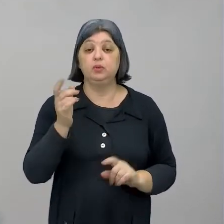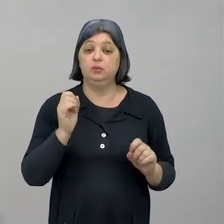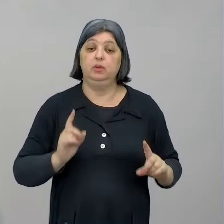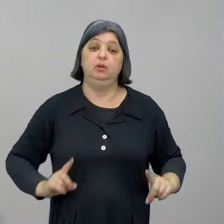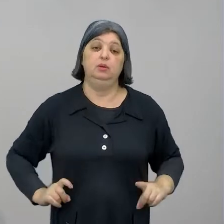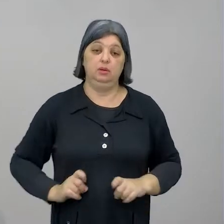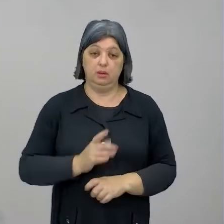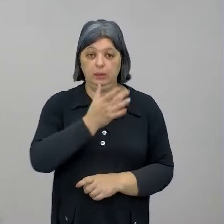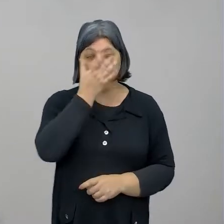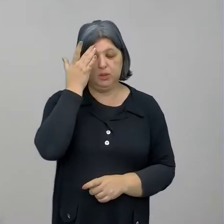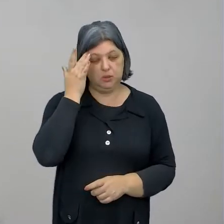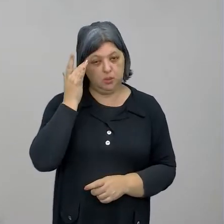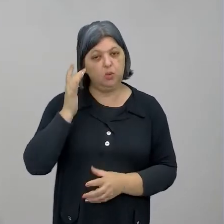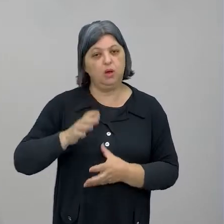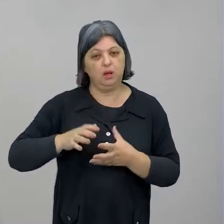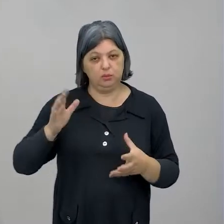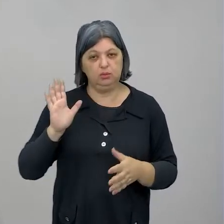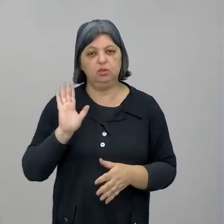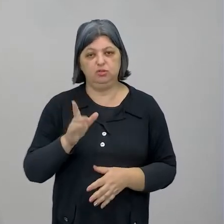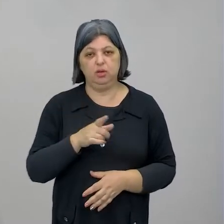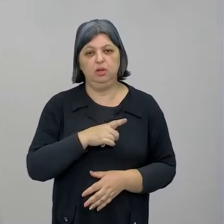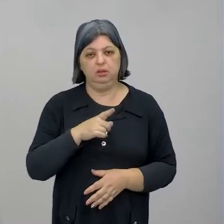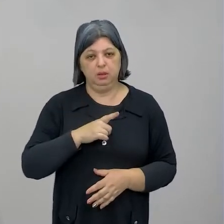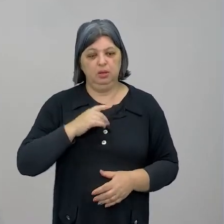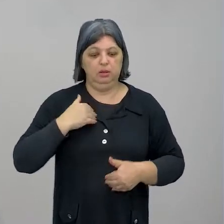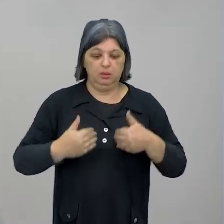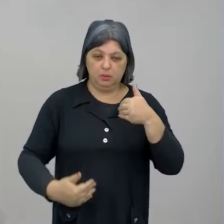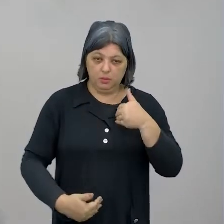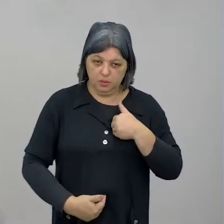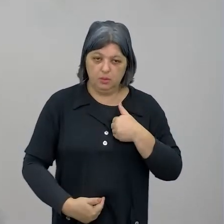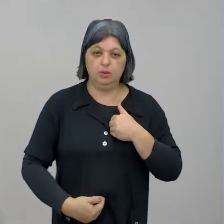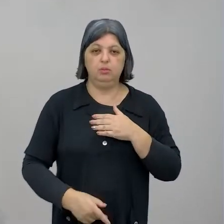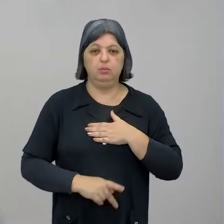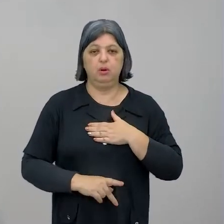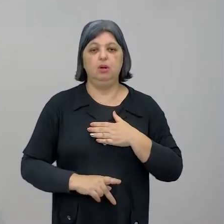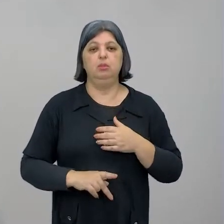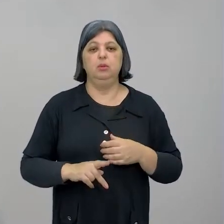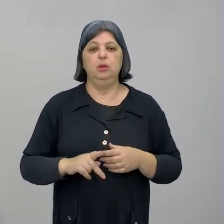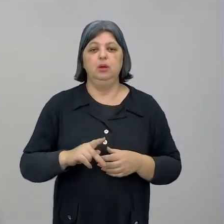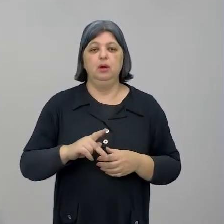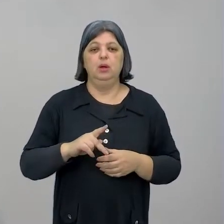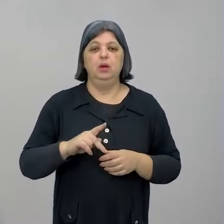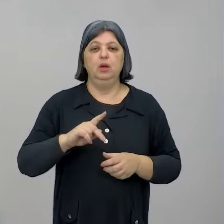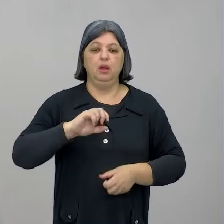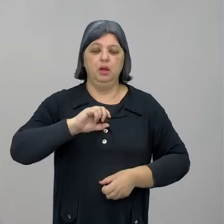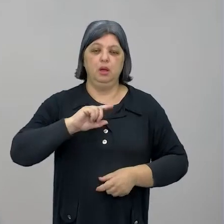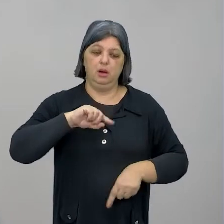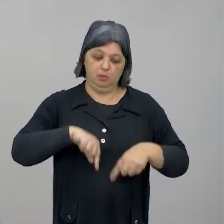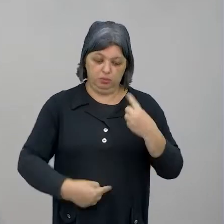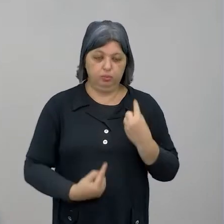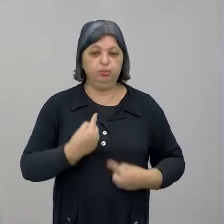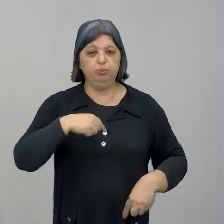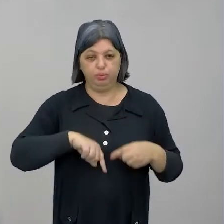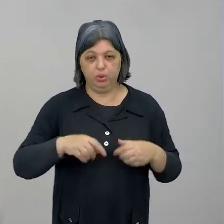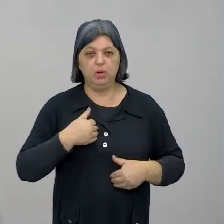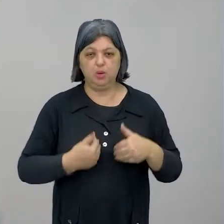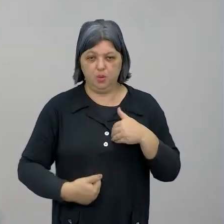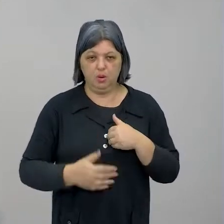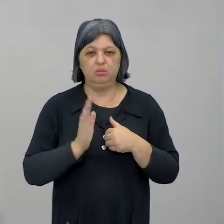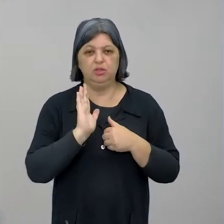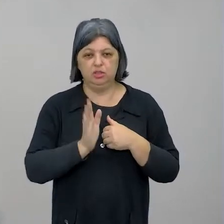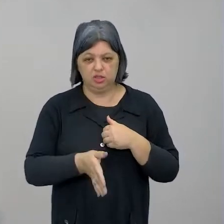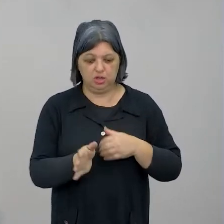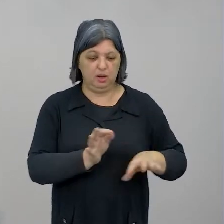em pessoas adultas, a gente já tem então a nossa fisiologia, a gente já tem o nosso imune, né? Então o nosso corpo, ele já está muitas